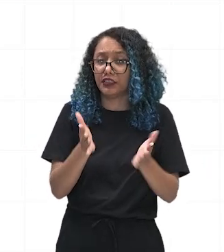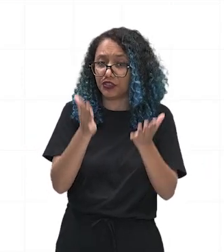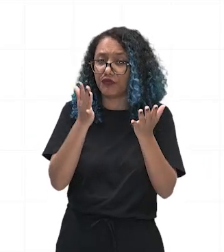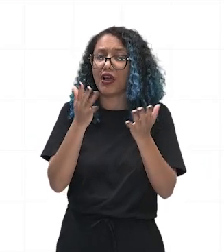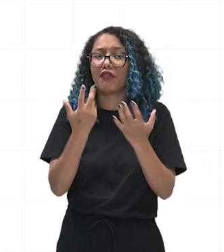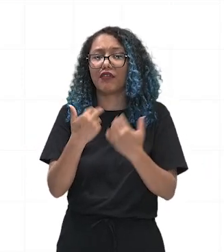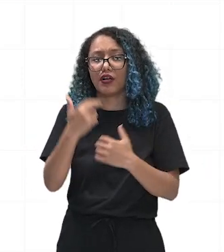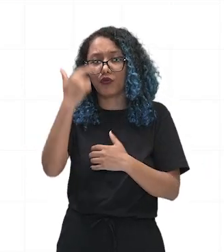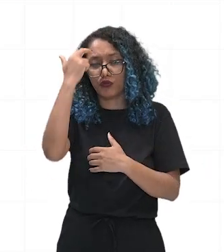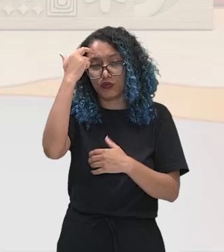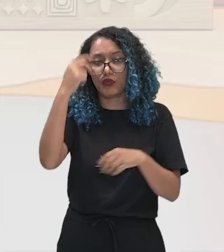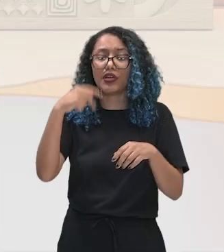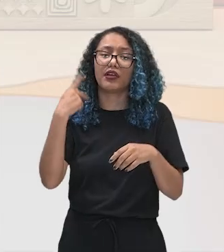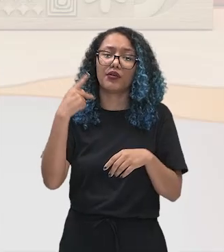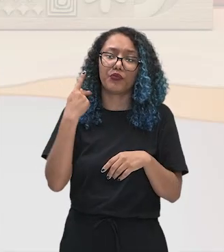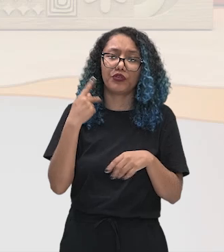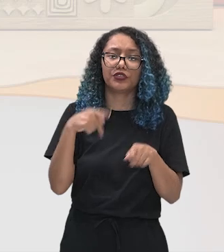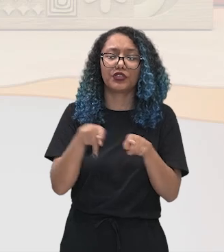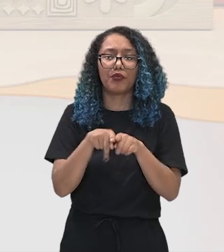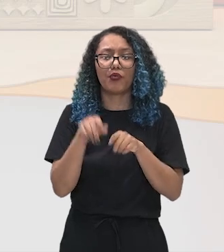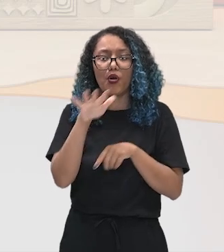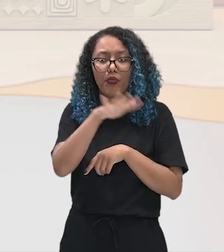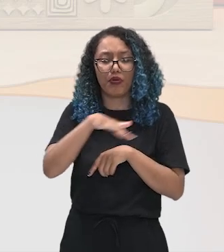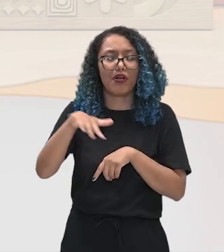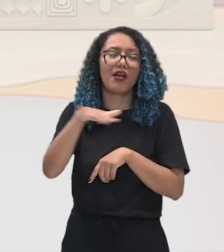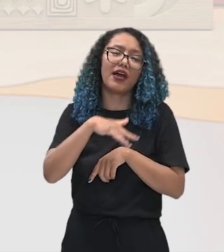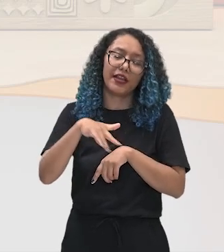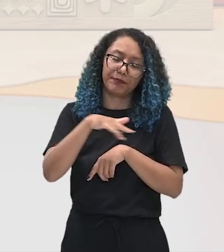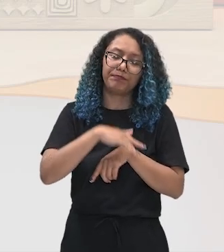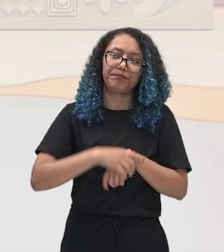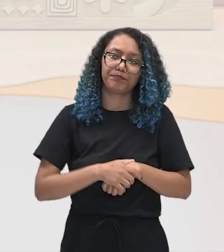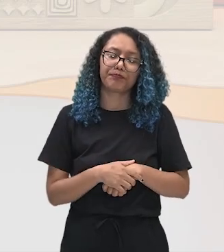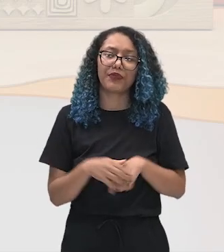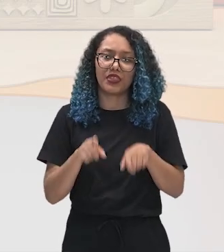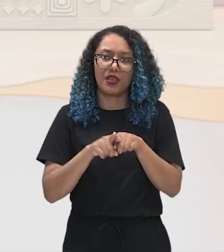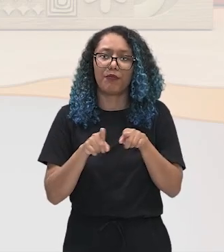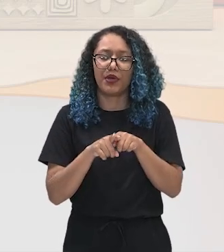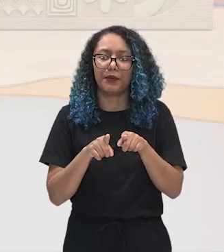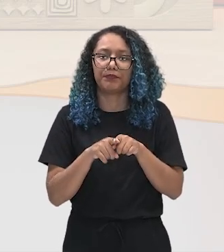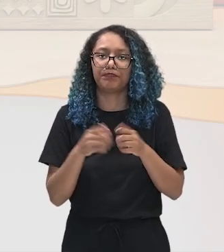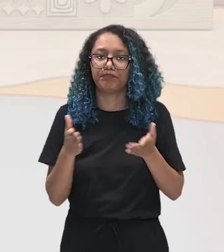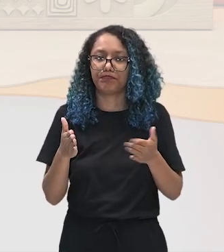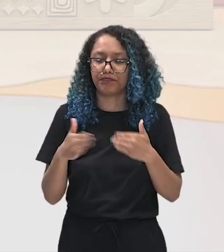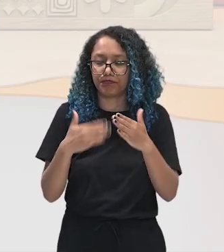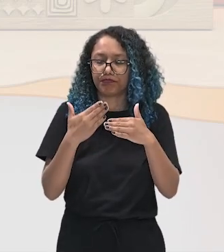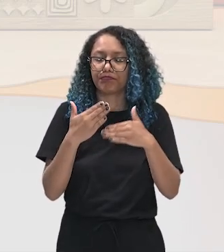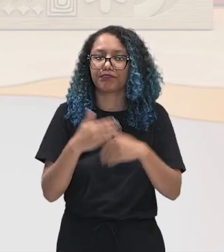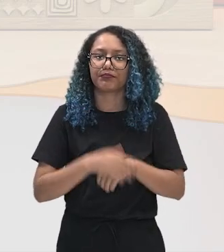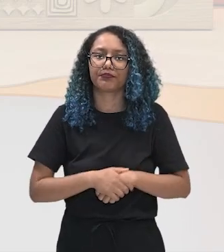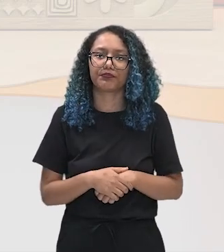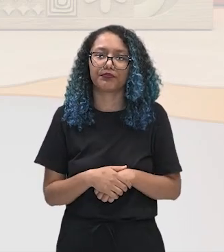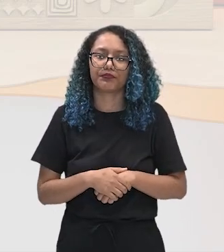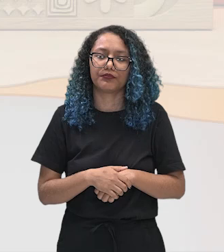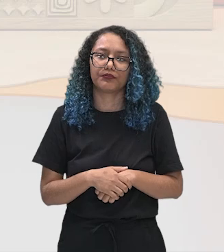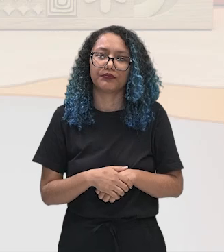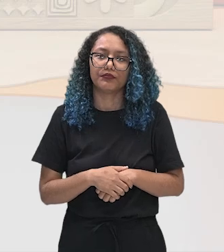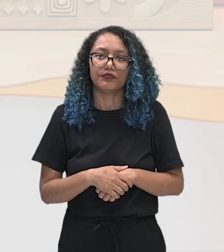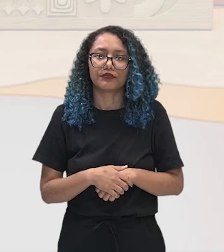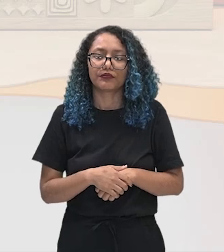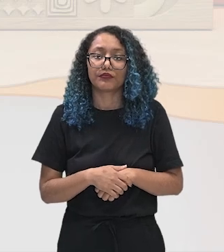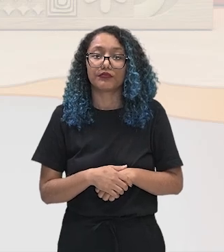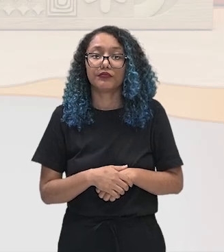cultura e a política dessas regiões, tá? Então a gente vai ver que essas rotas